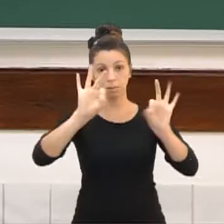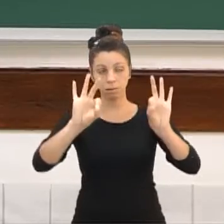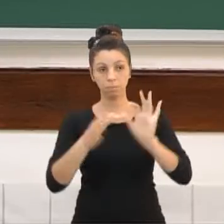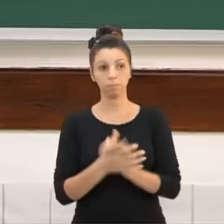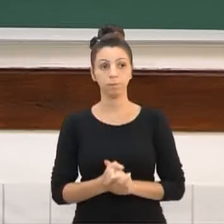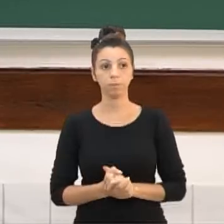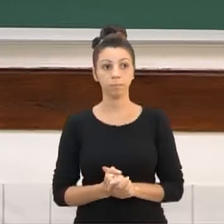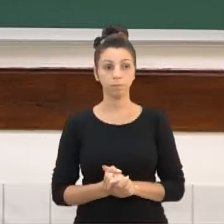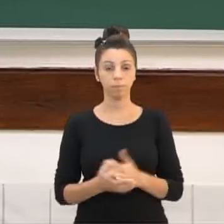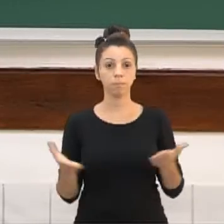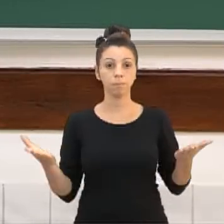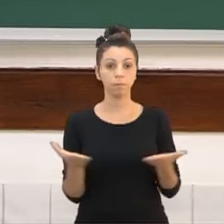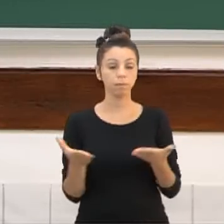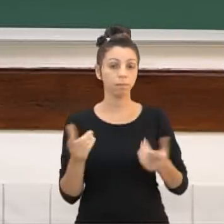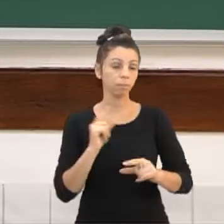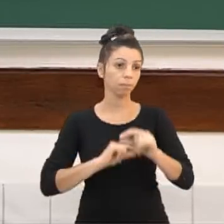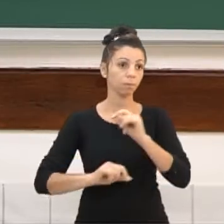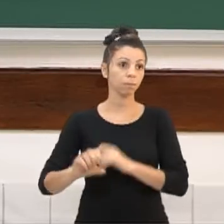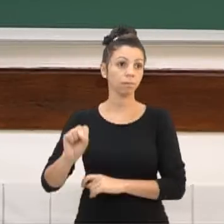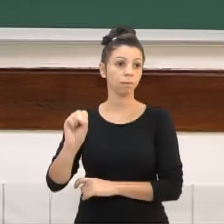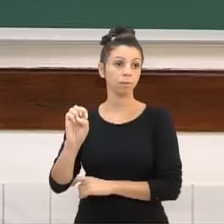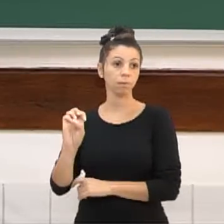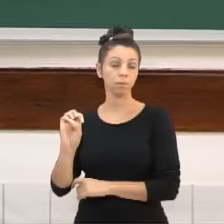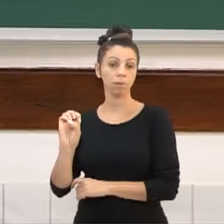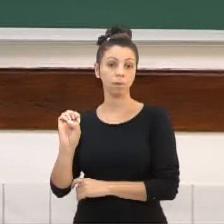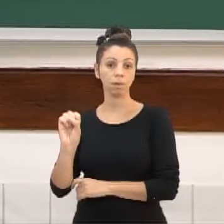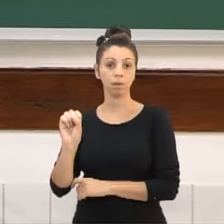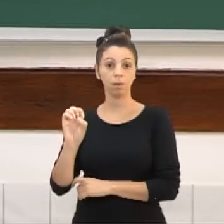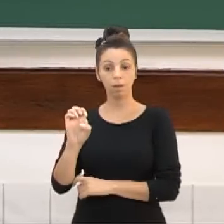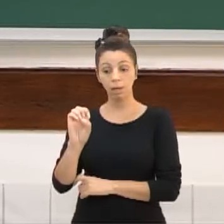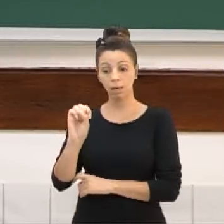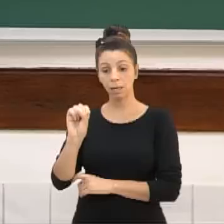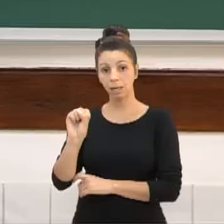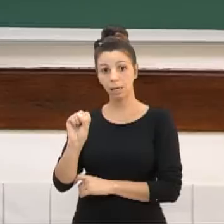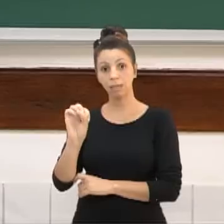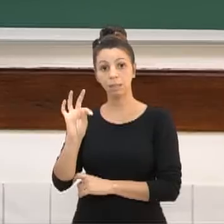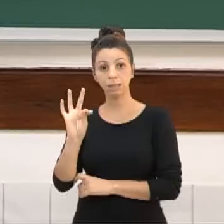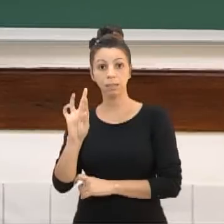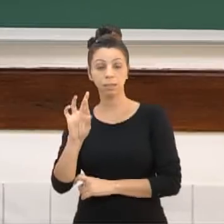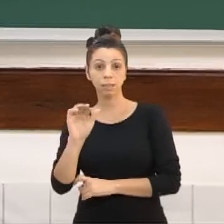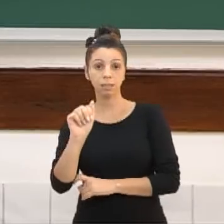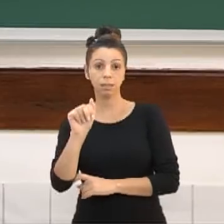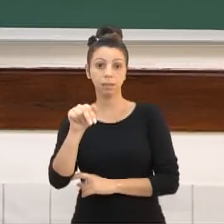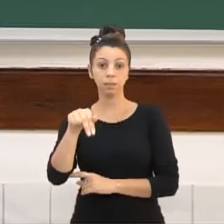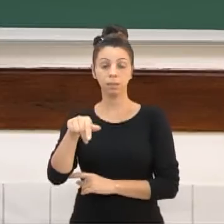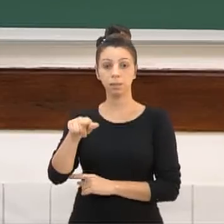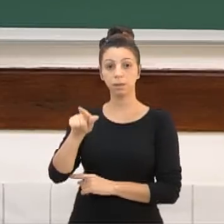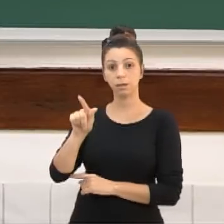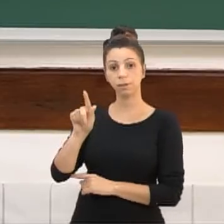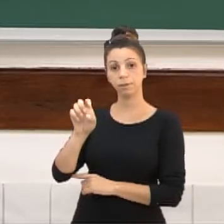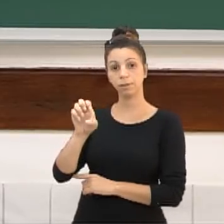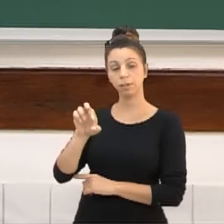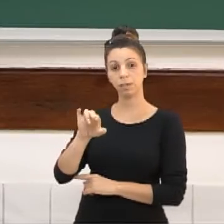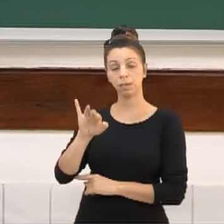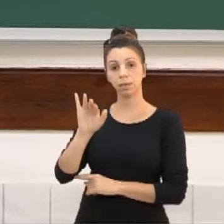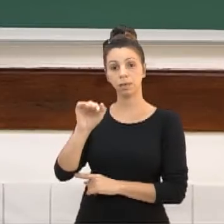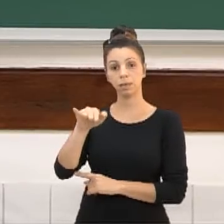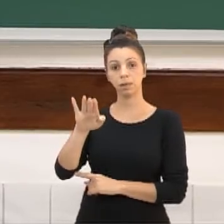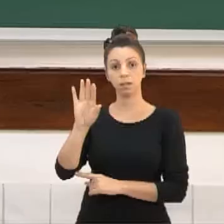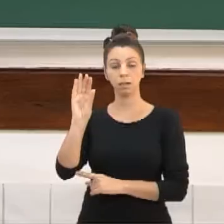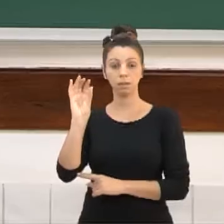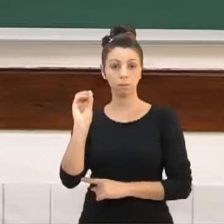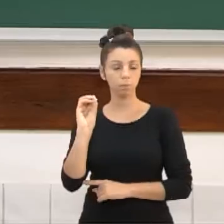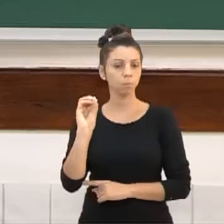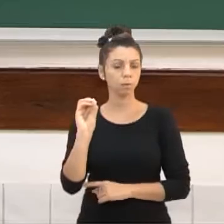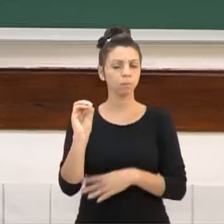Aqui também nessa aula de hoje eu vou ensinar para vocês o que significa estrangeirismos, né? Alguns de vocês já são familiares, já conhecem